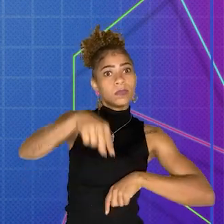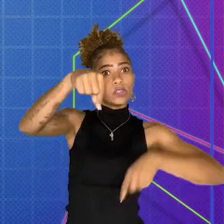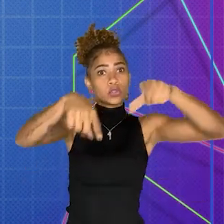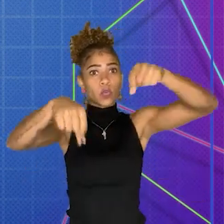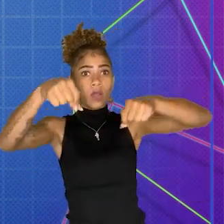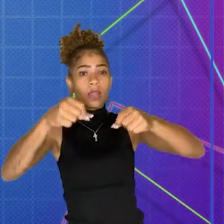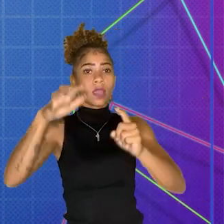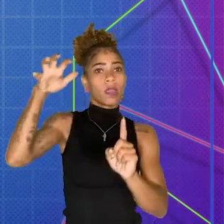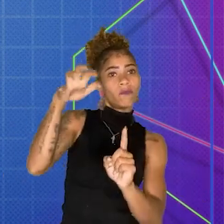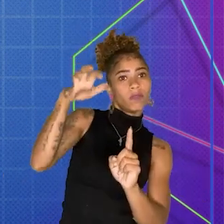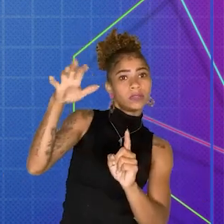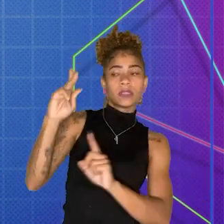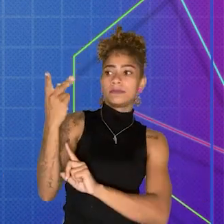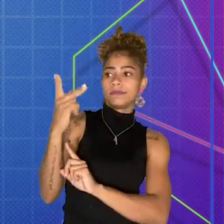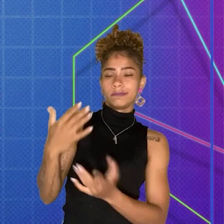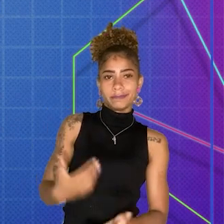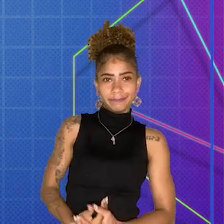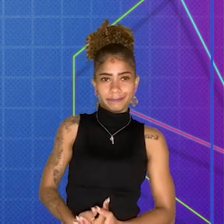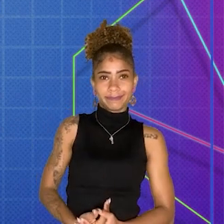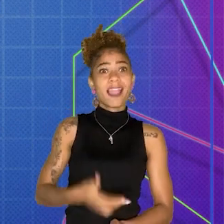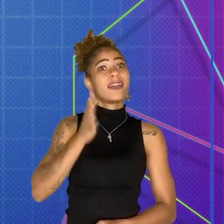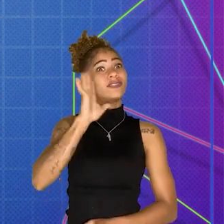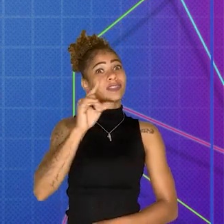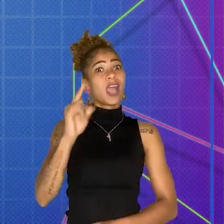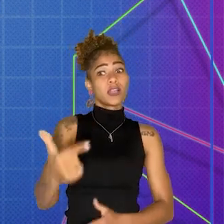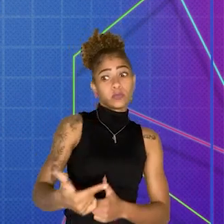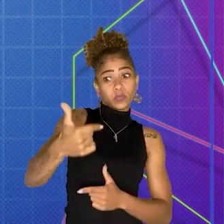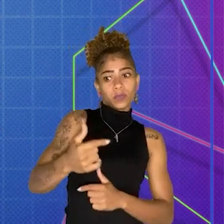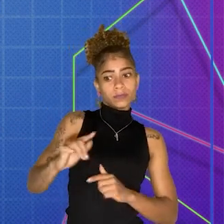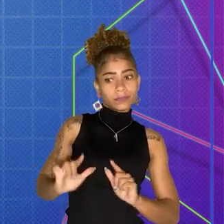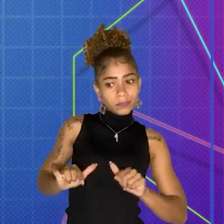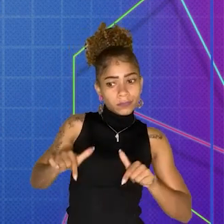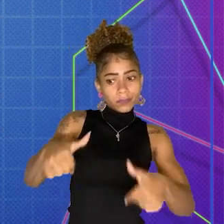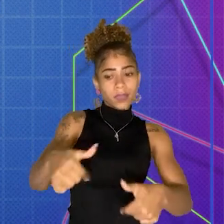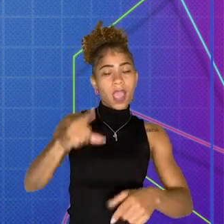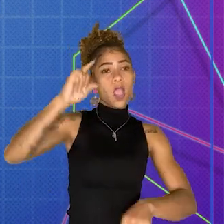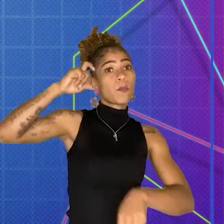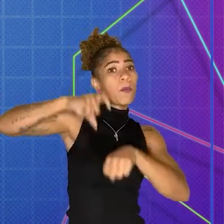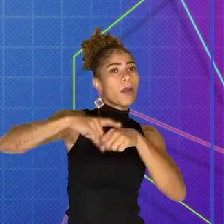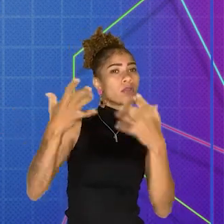escolhas que afetarão o curso da história. Já no segundo ato, é